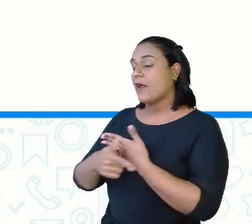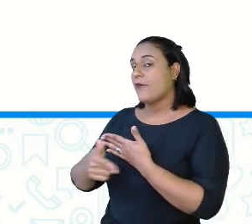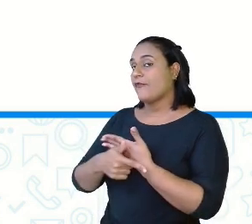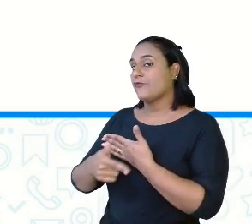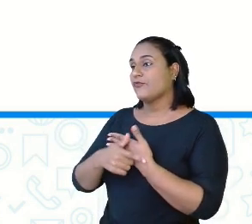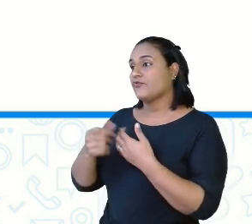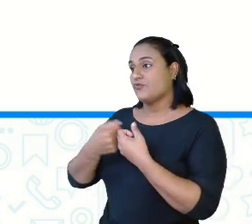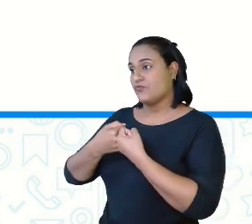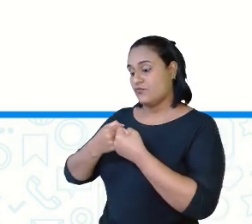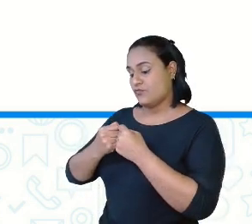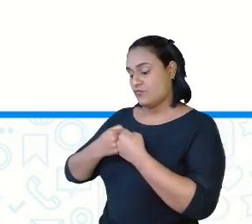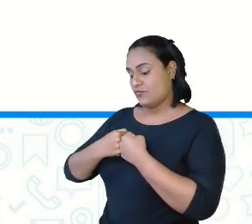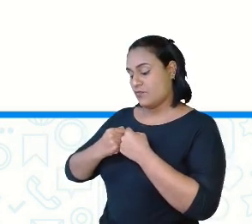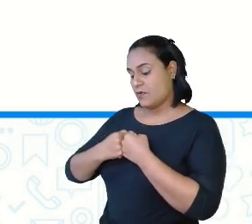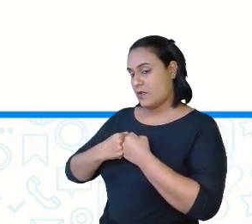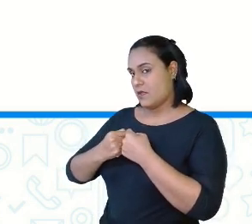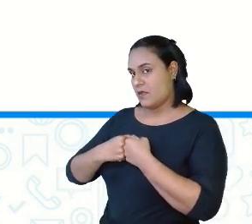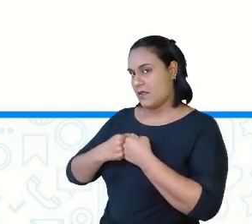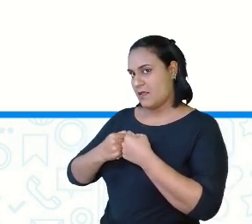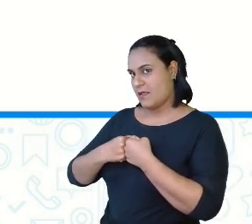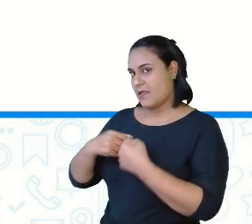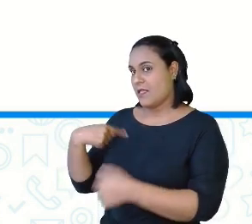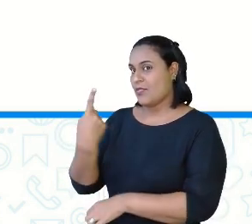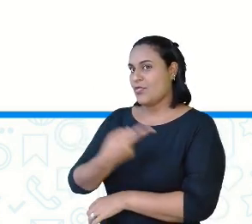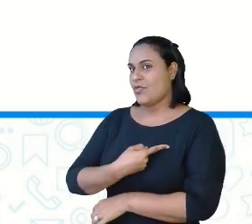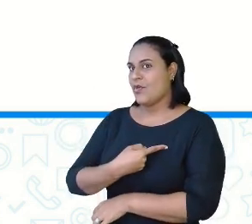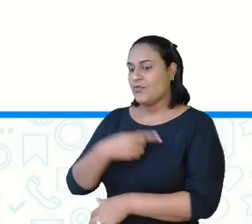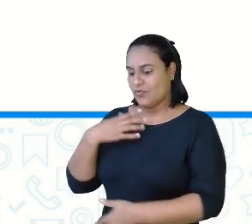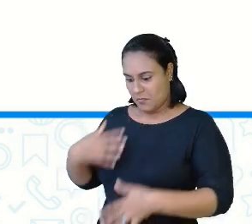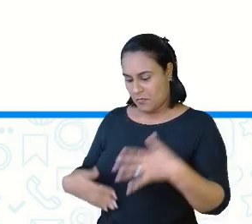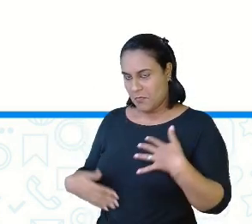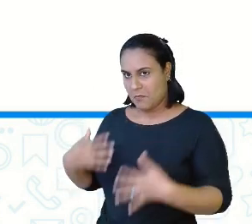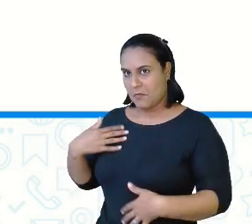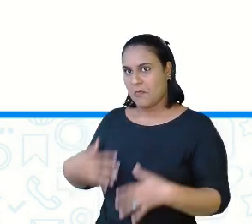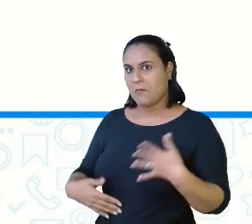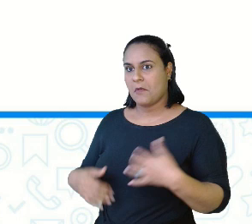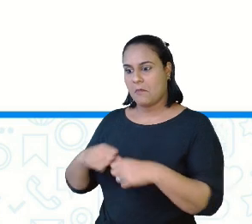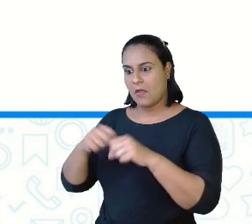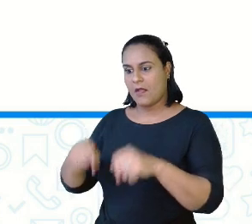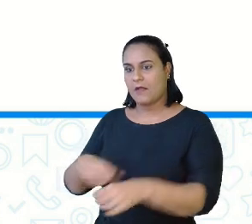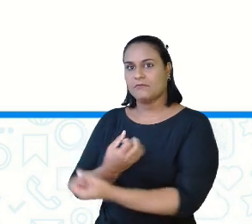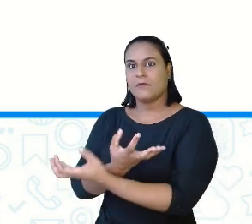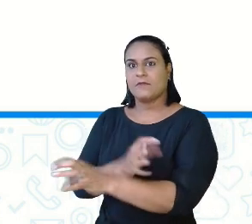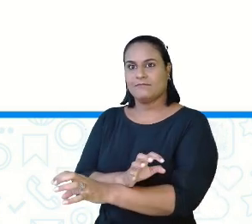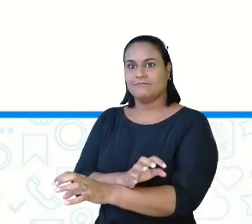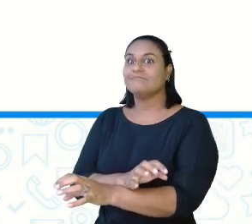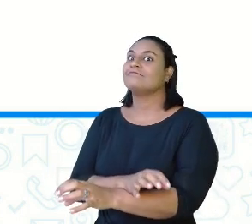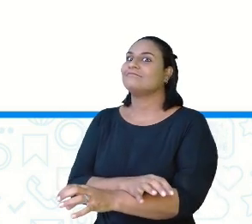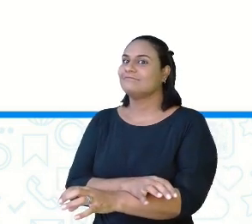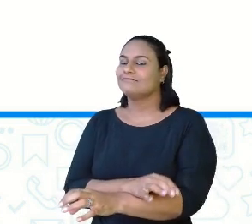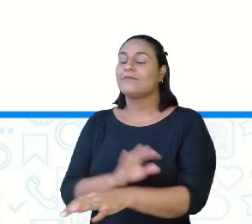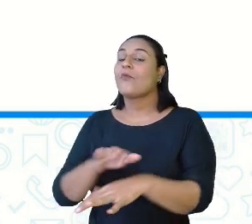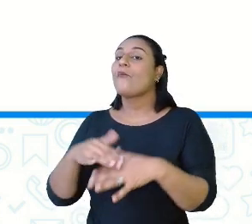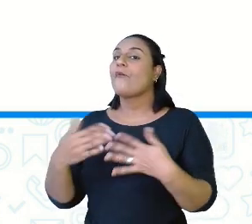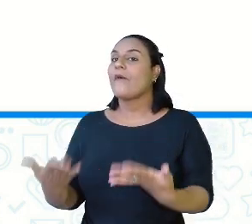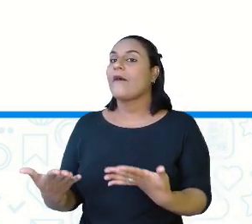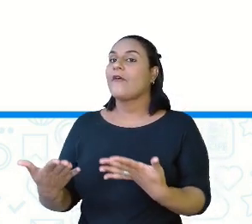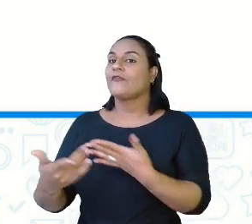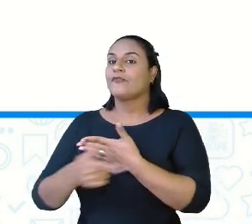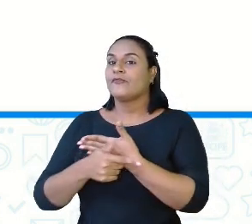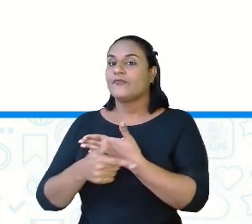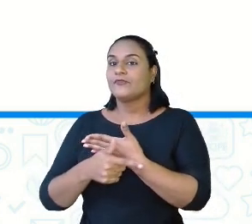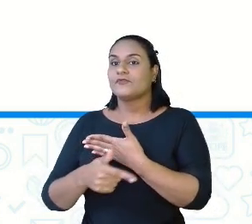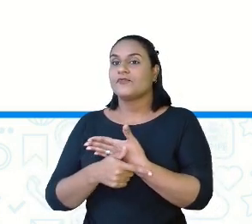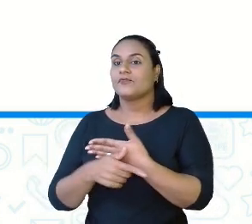funções das articulações no nosso sistema esquelético? Quais as